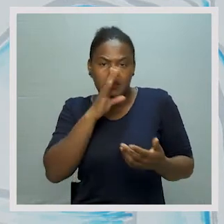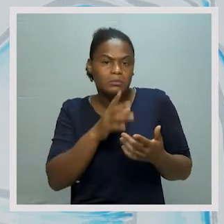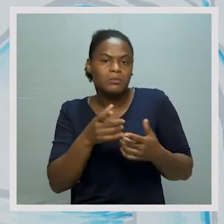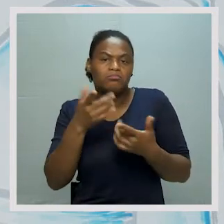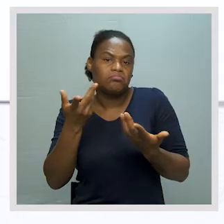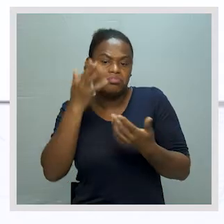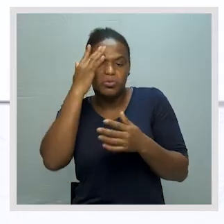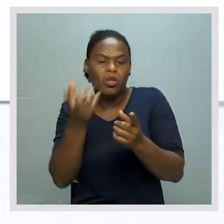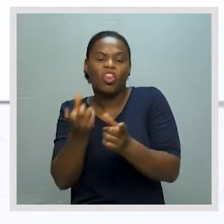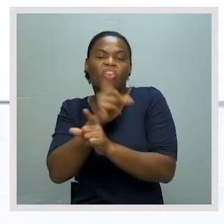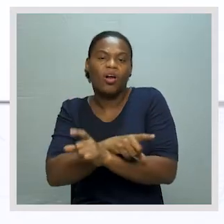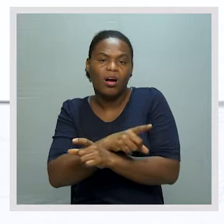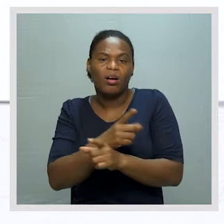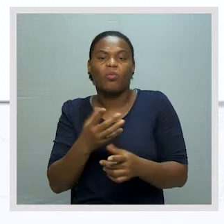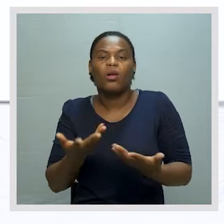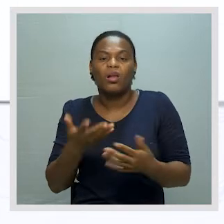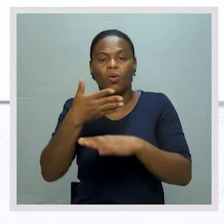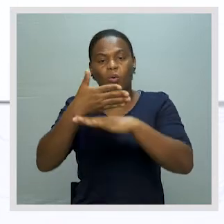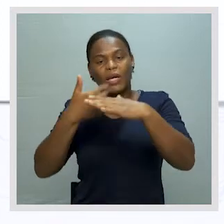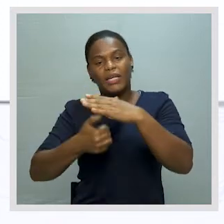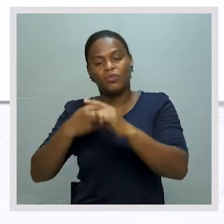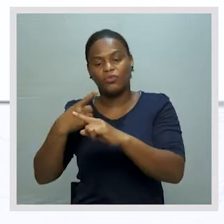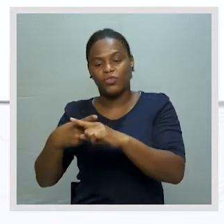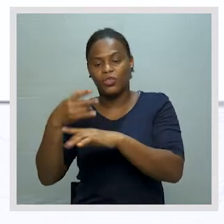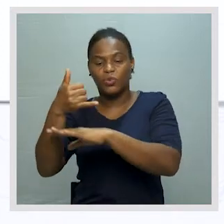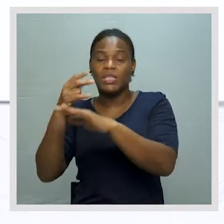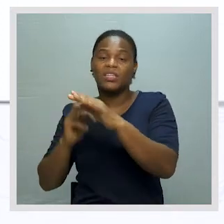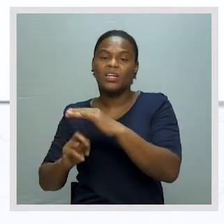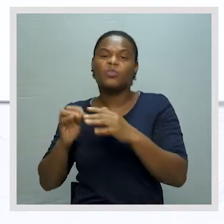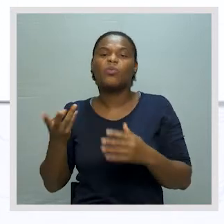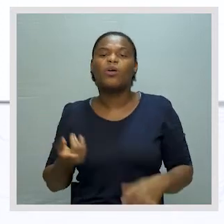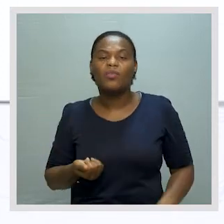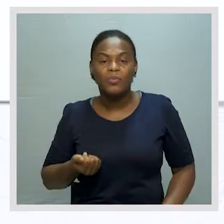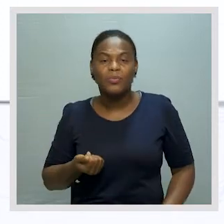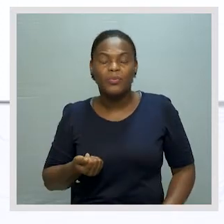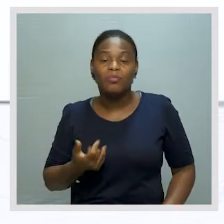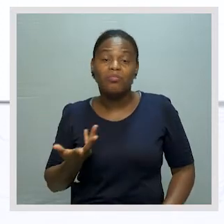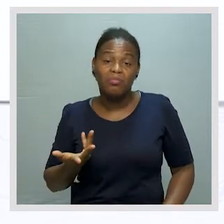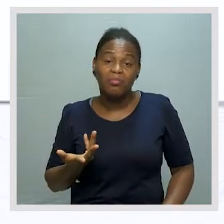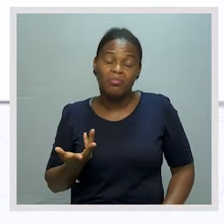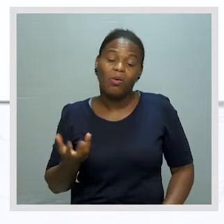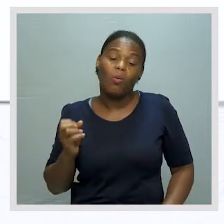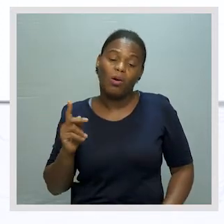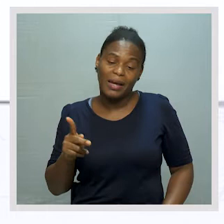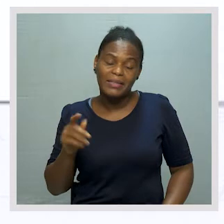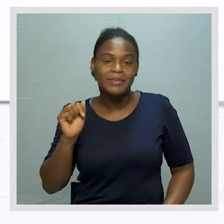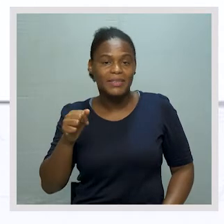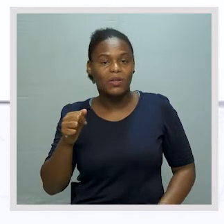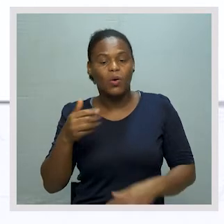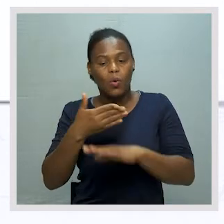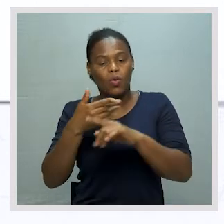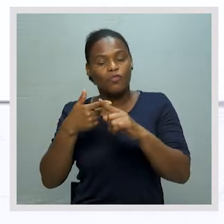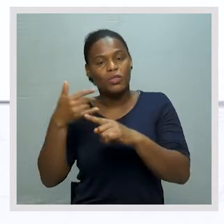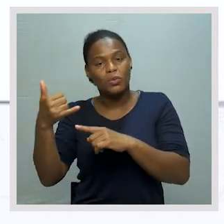os fatores? Quanto é que dá 1/5 vezes 2/3? Quantos? Ok, exato. 1